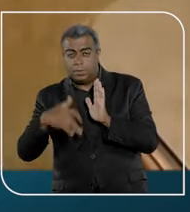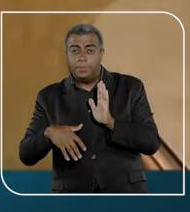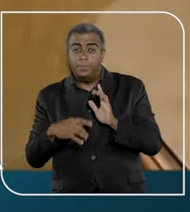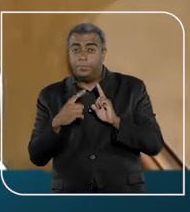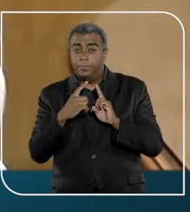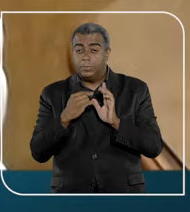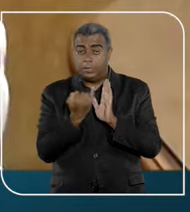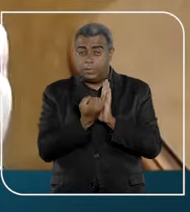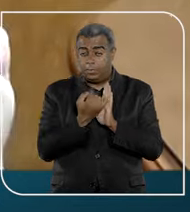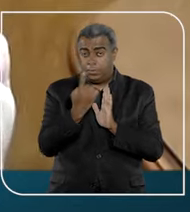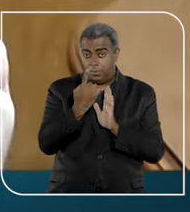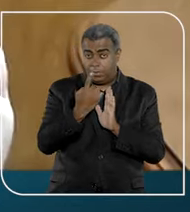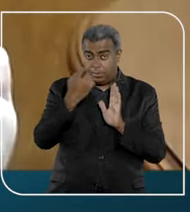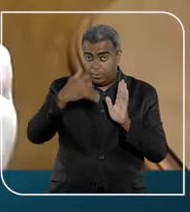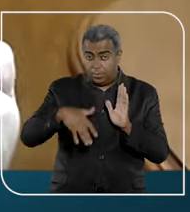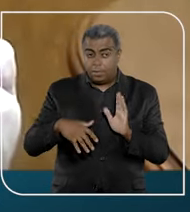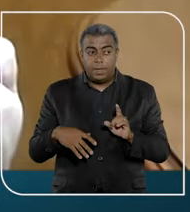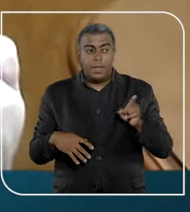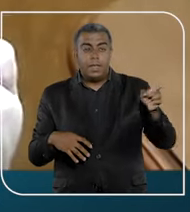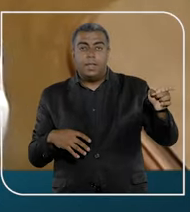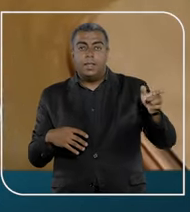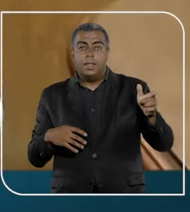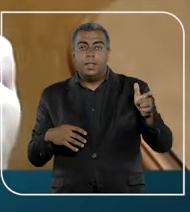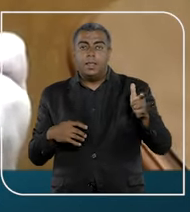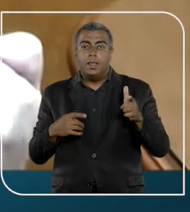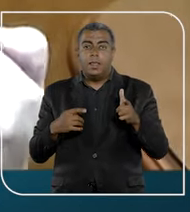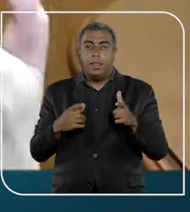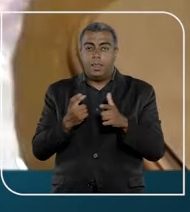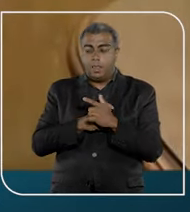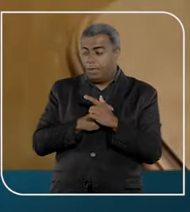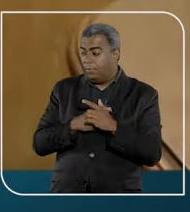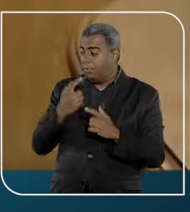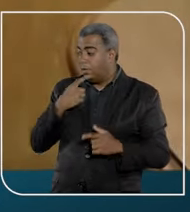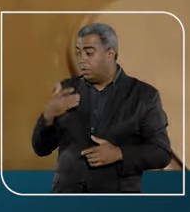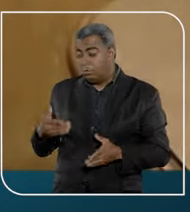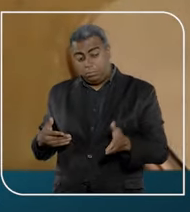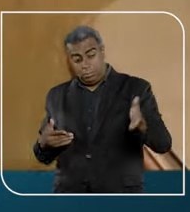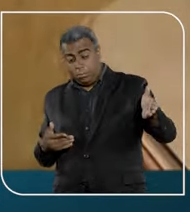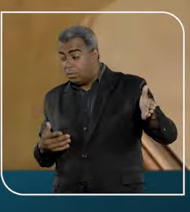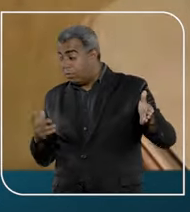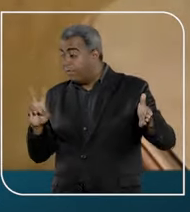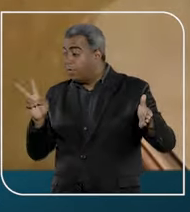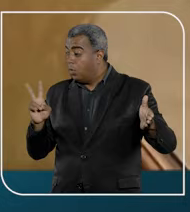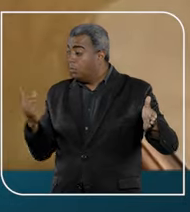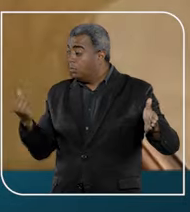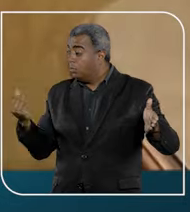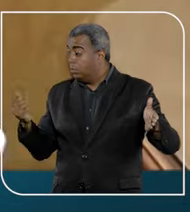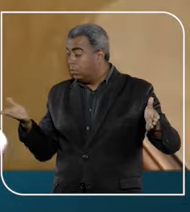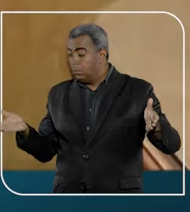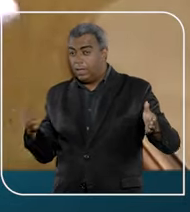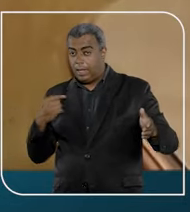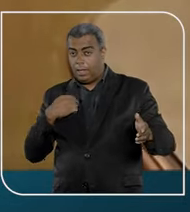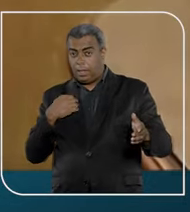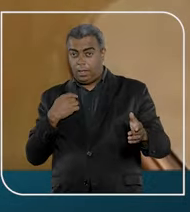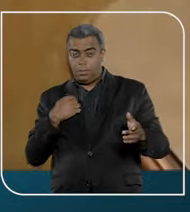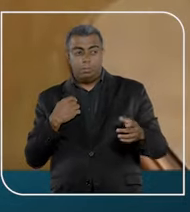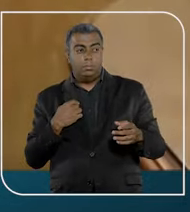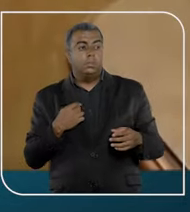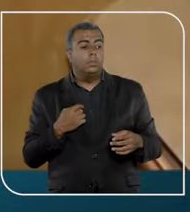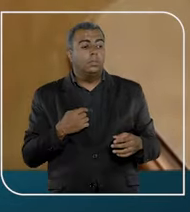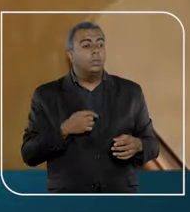inciso primeiro diz o seguinte, se o devedor, por exemplo, indicar o bem e der o valor e o